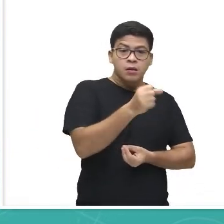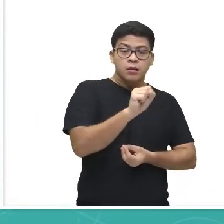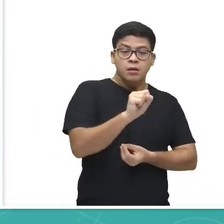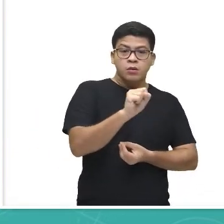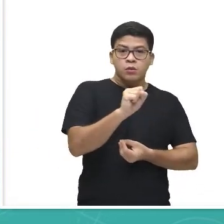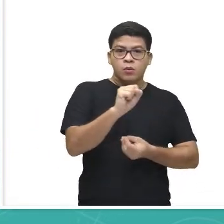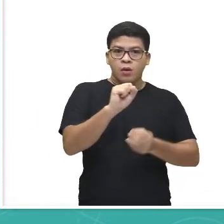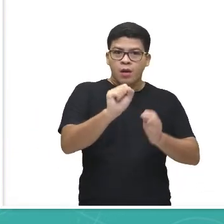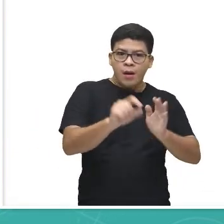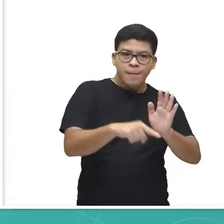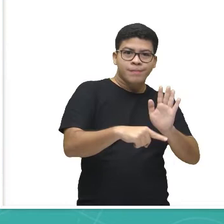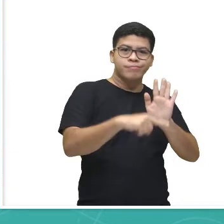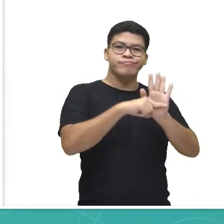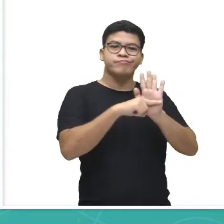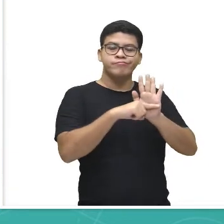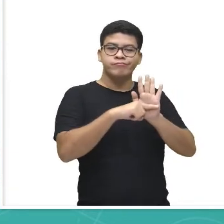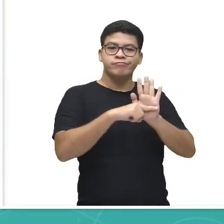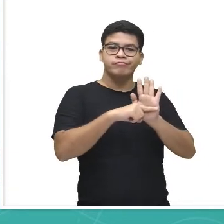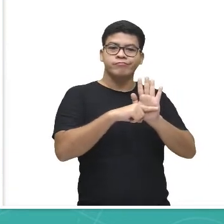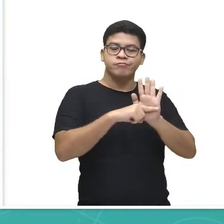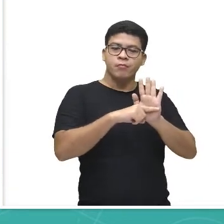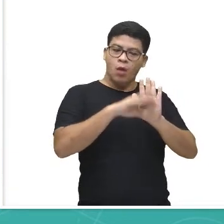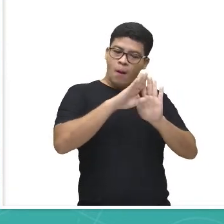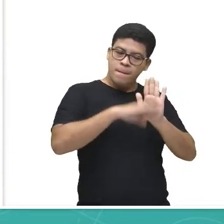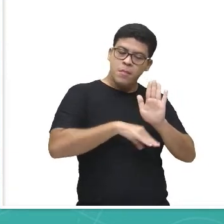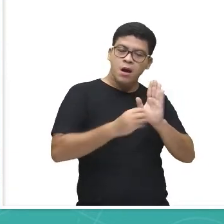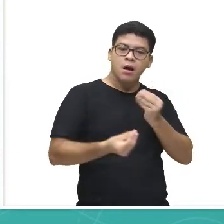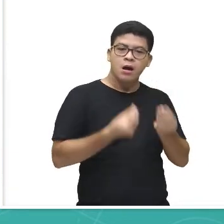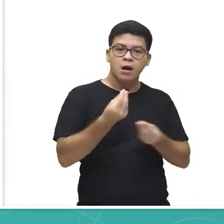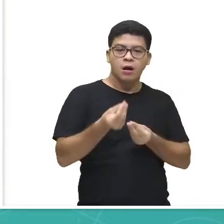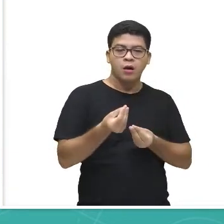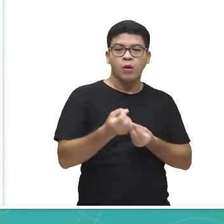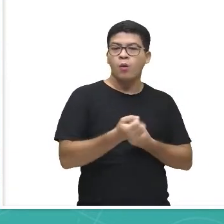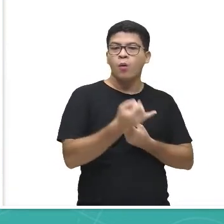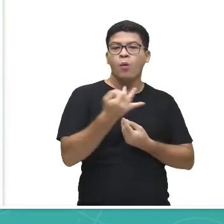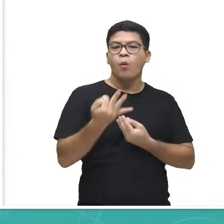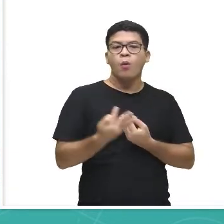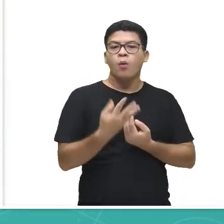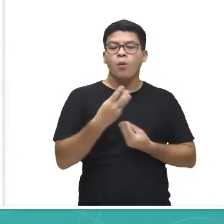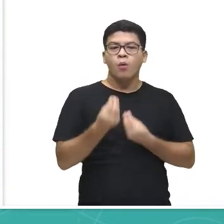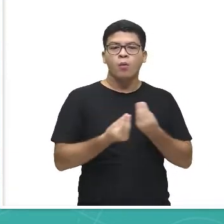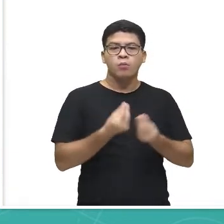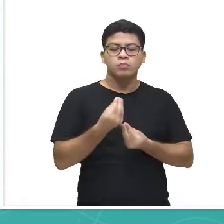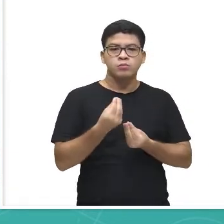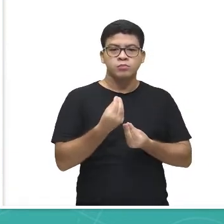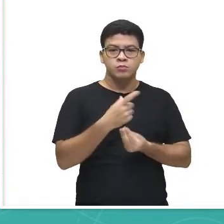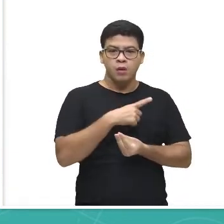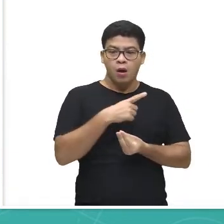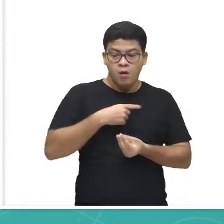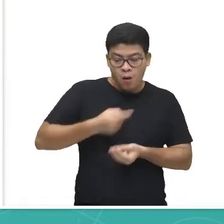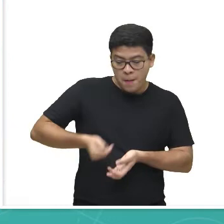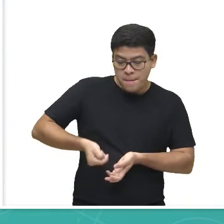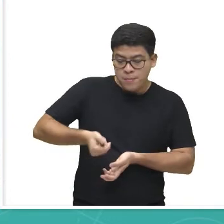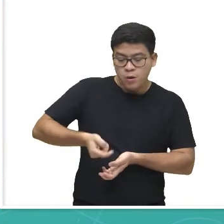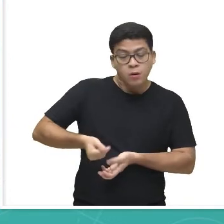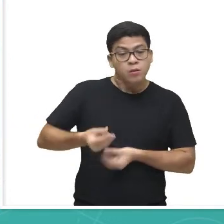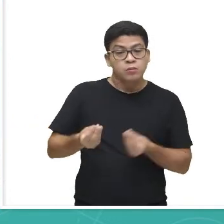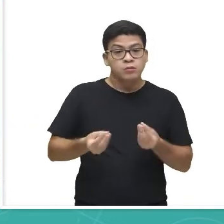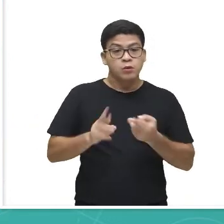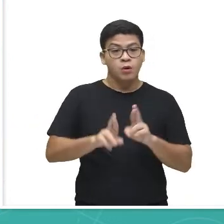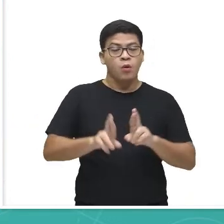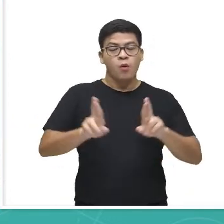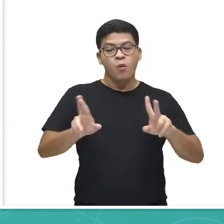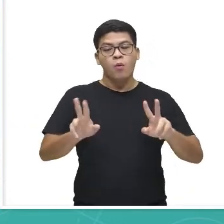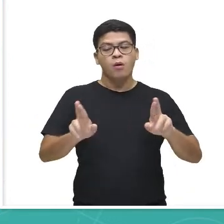Preste atenção nessa expressão, tá? A menos que Joãozinho. Qual é a quantidade de bolinhas de gude